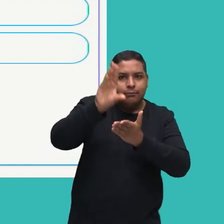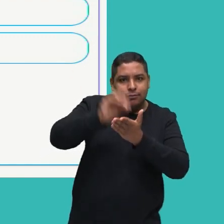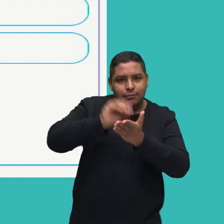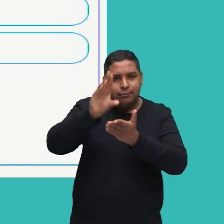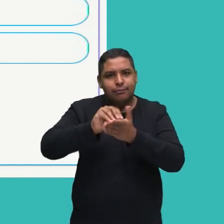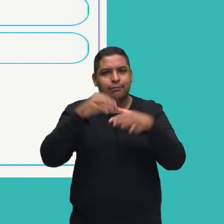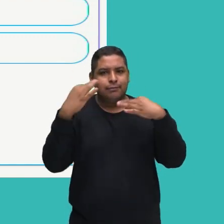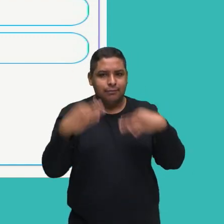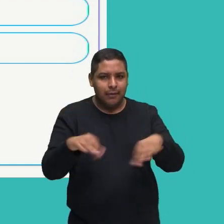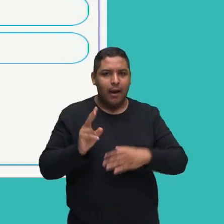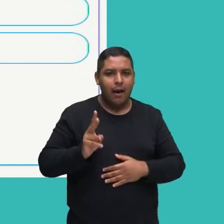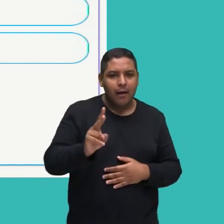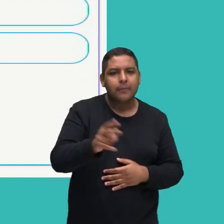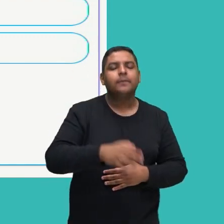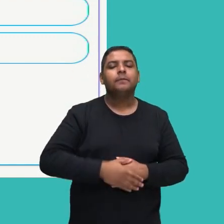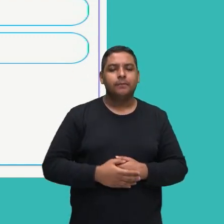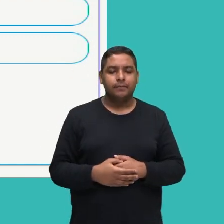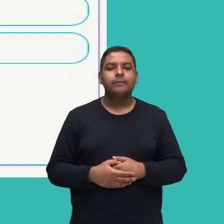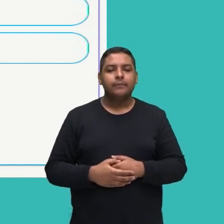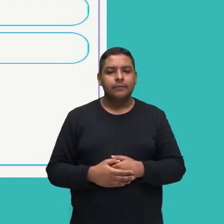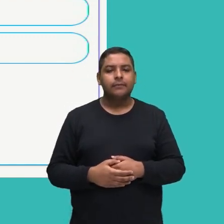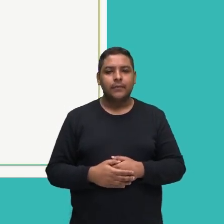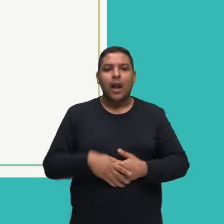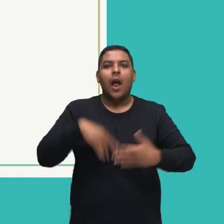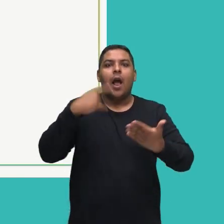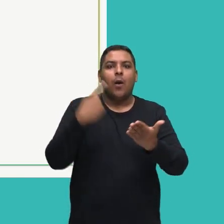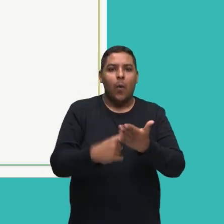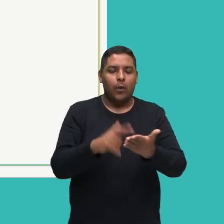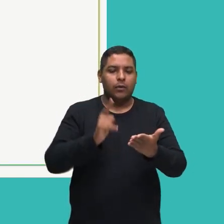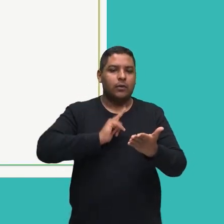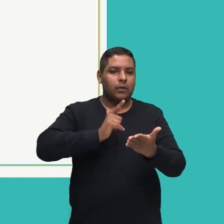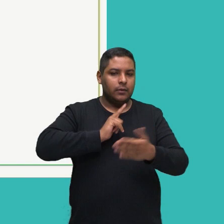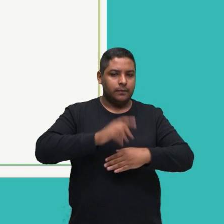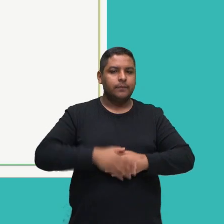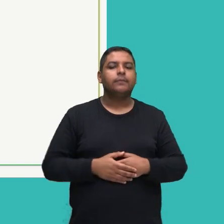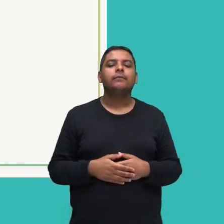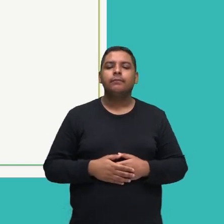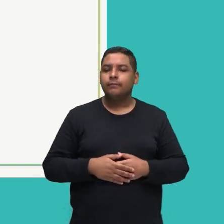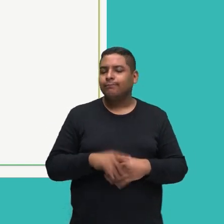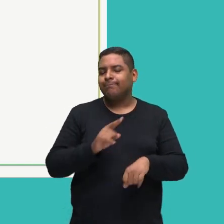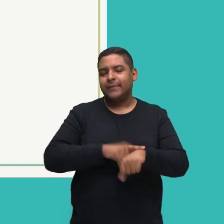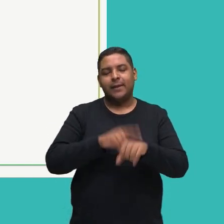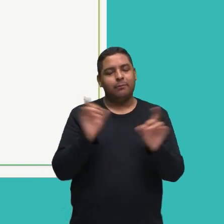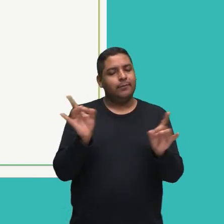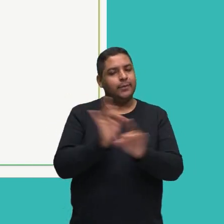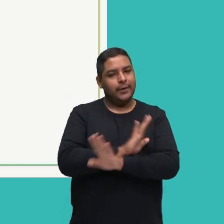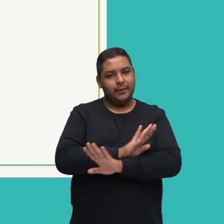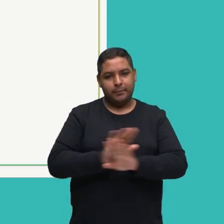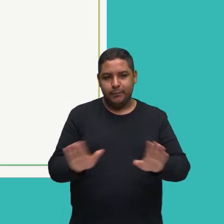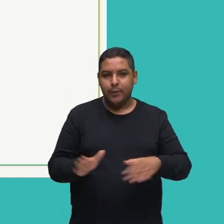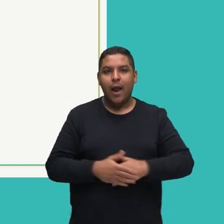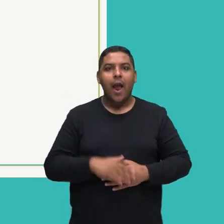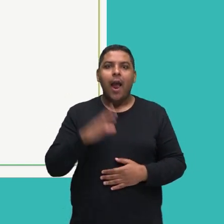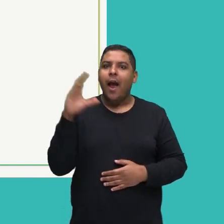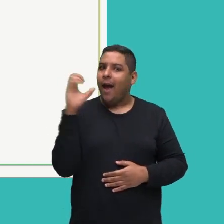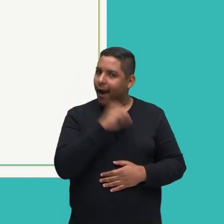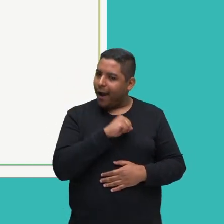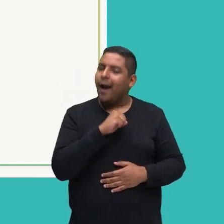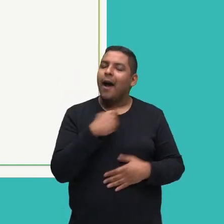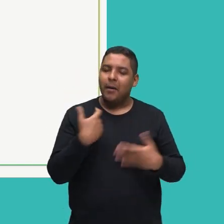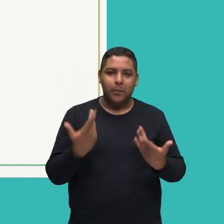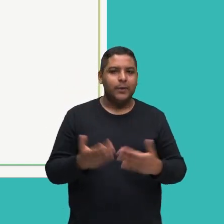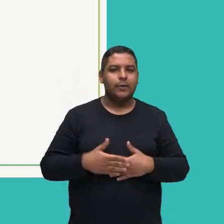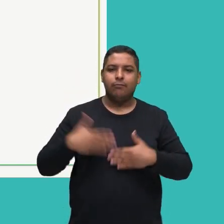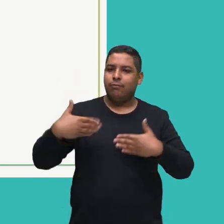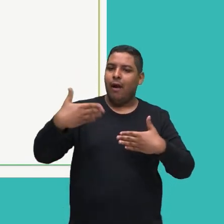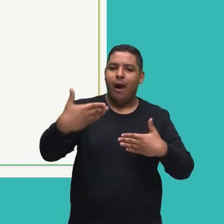direitinho, tá, gente? Não esquece dos nossos acordos. Tempo encerrado. Tem que ser rápido ali, não pode